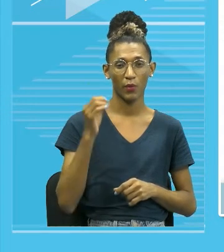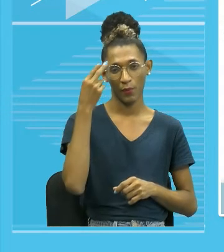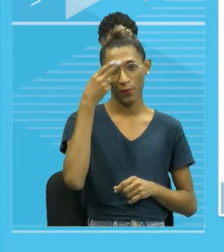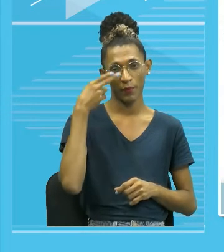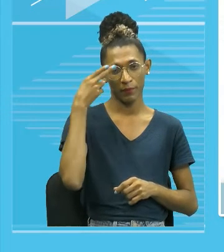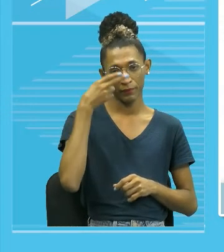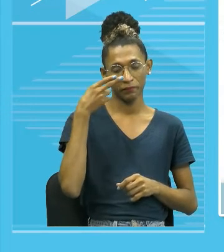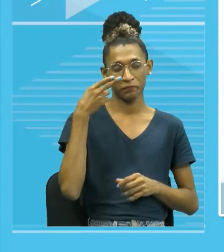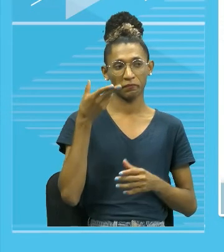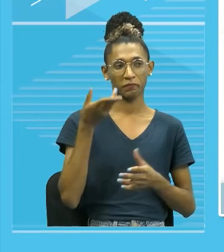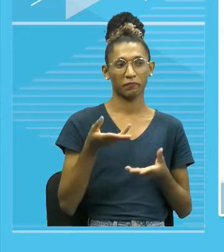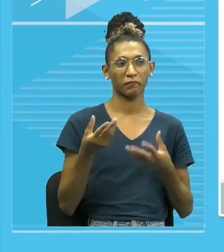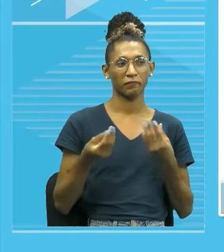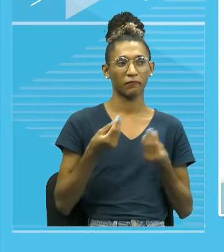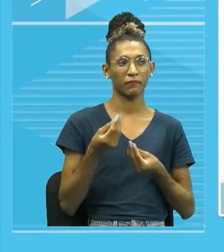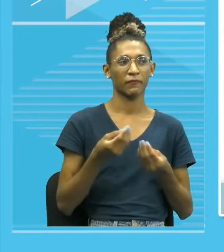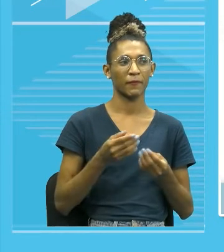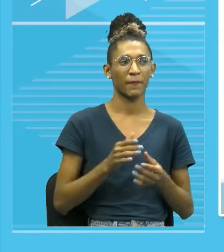biopirataria